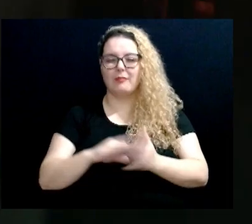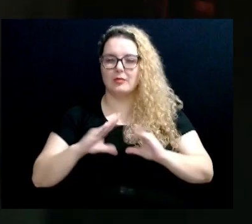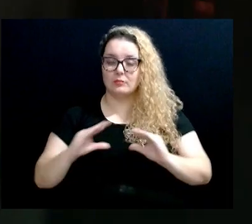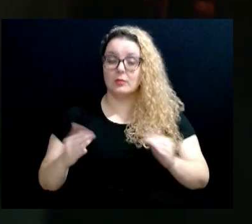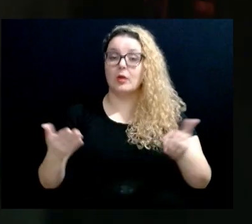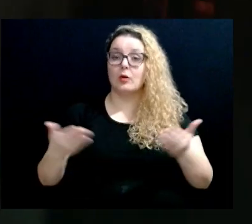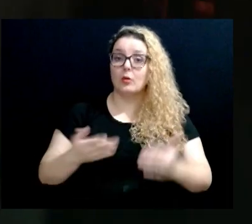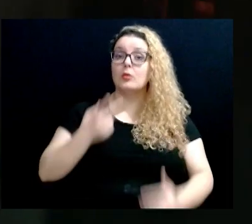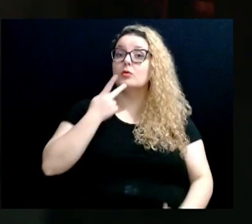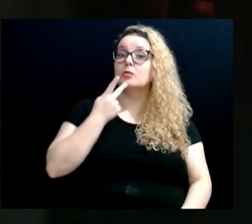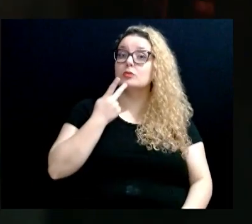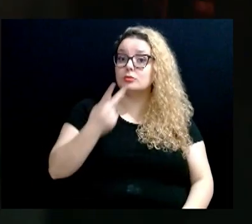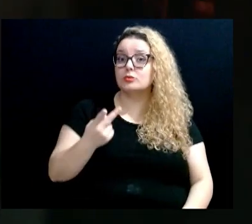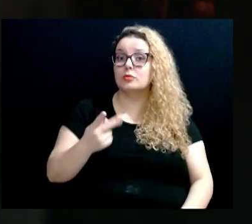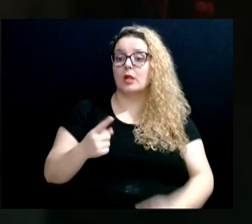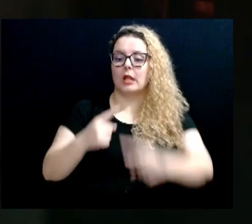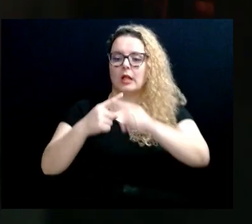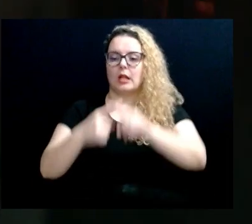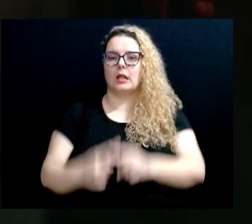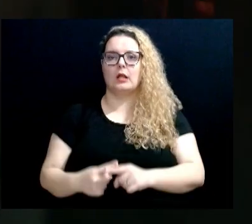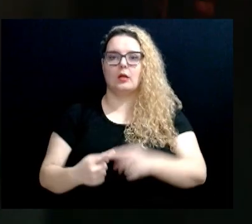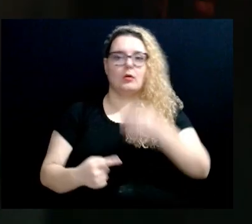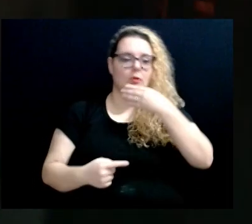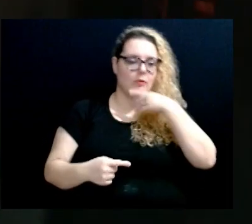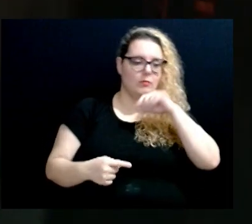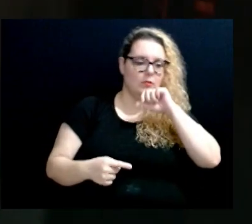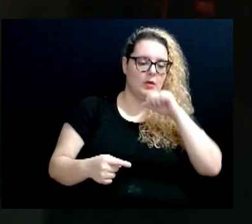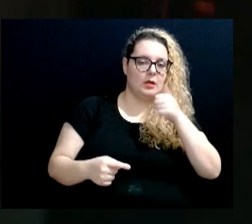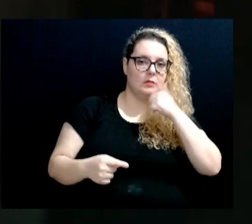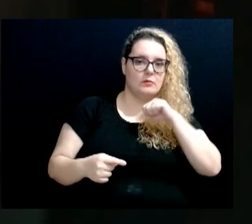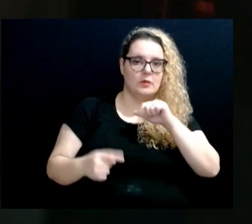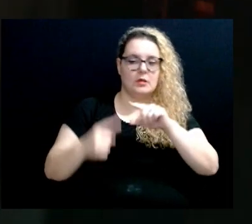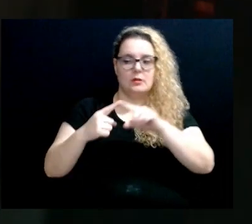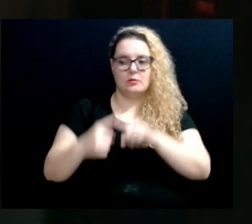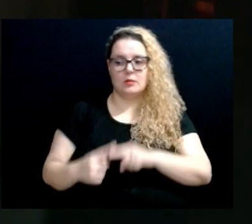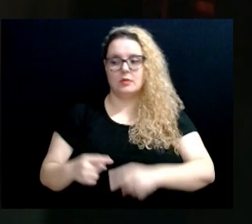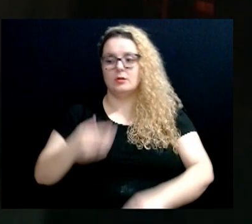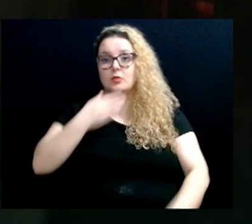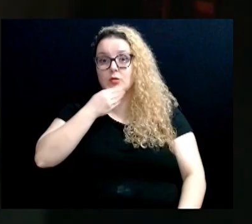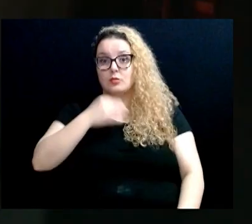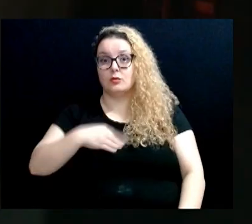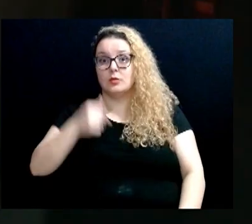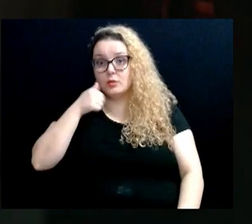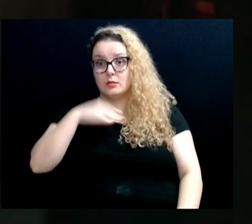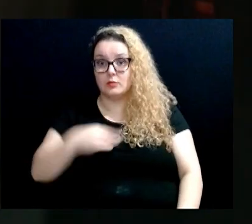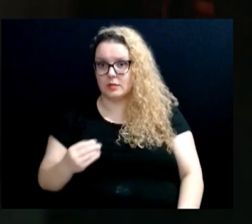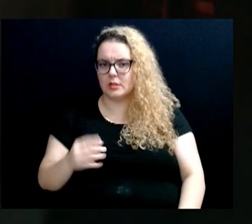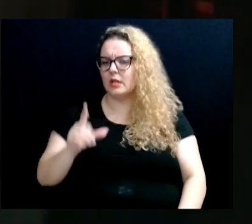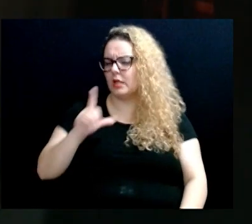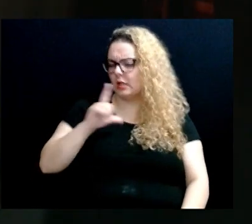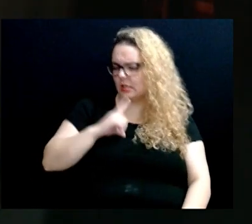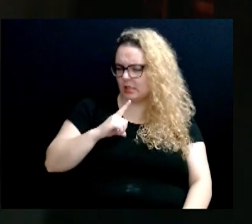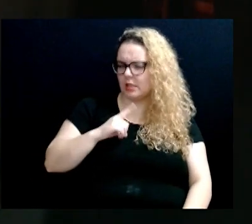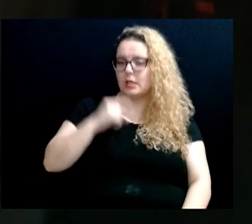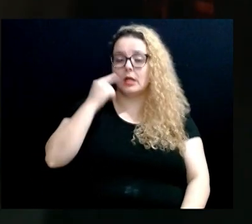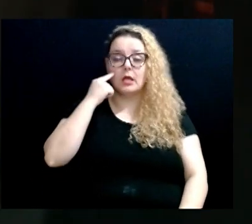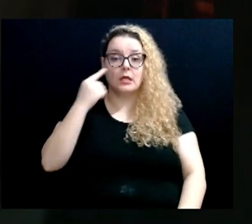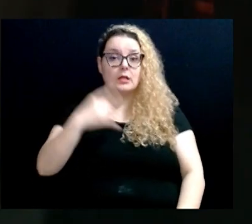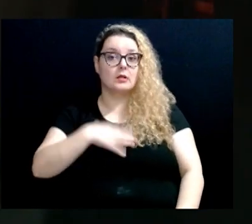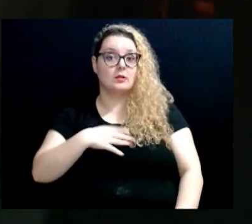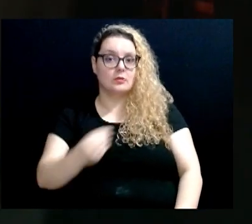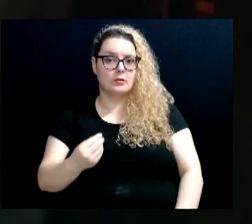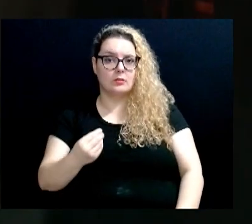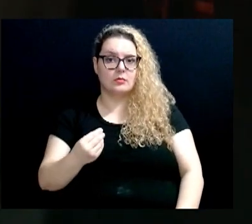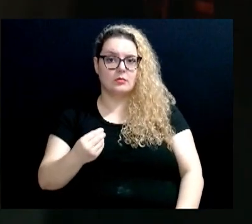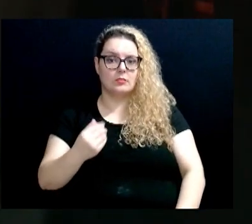da competição entre os pais e filhos. Ela realmente existe? A ideia, gente, de que os filhos devem superar os